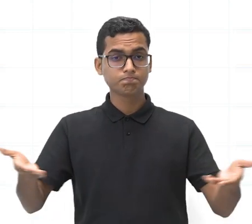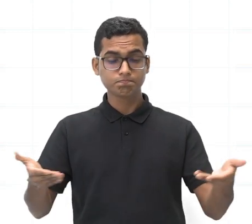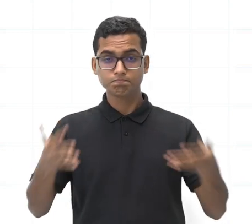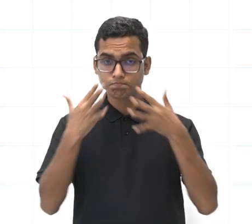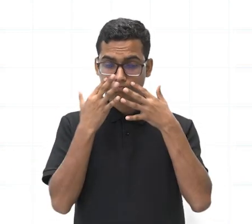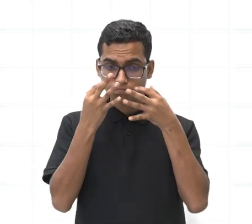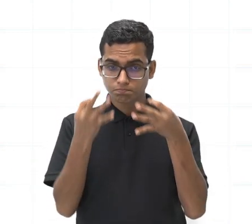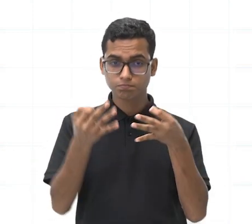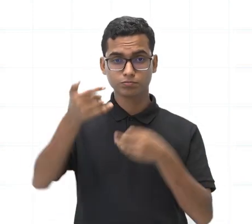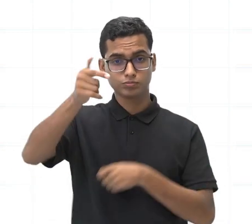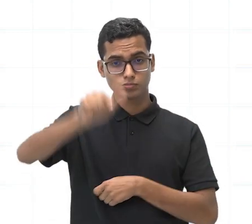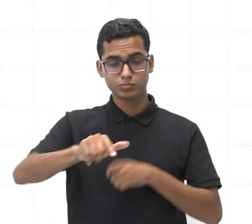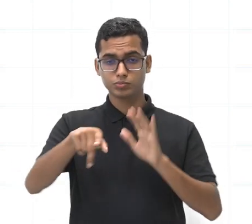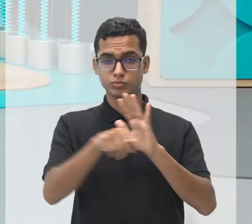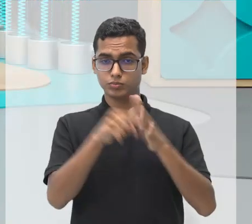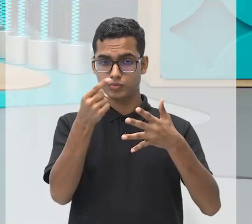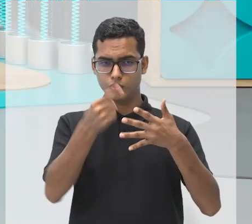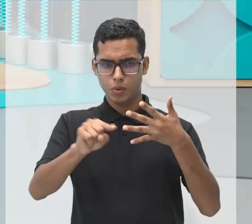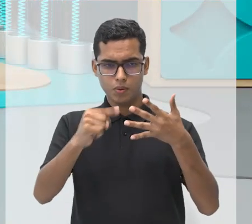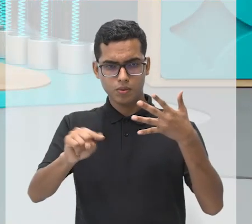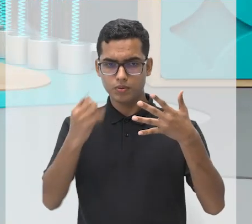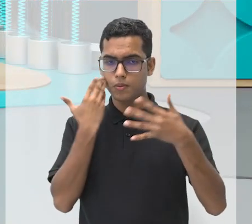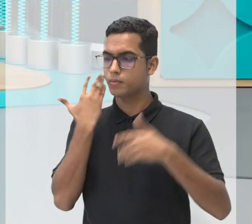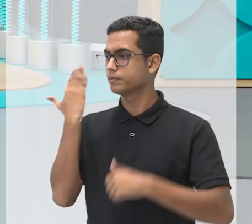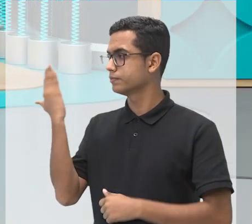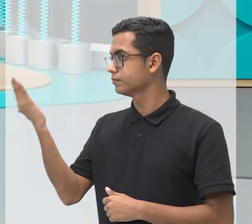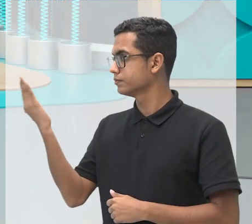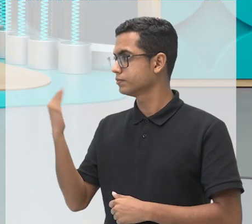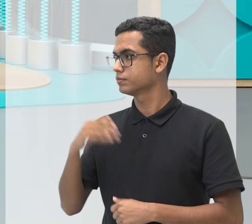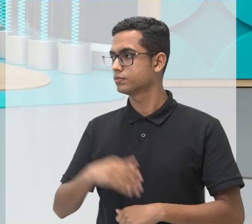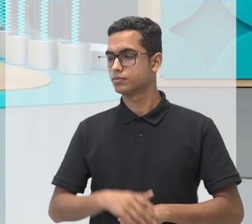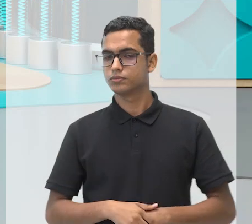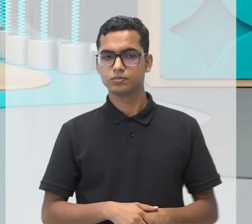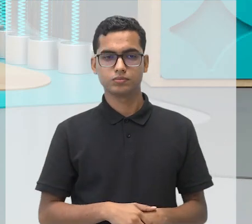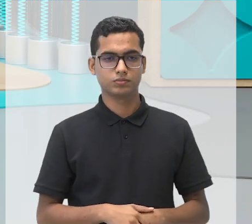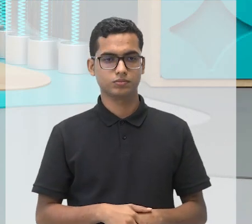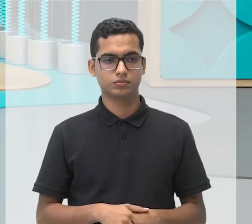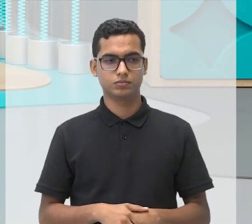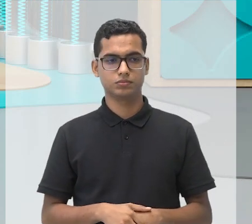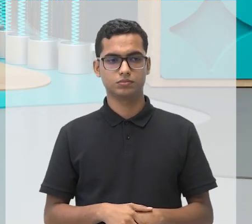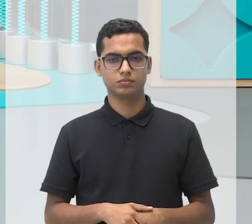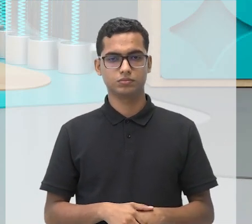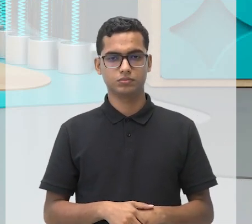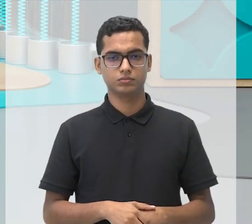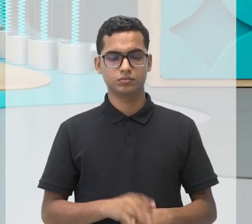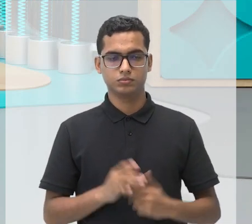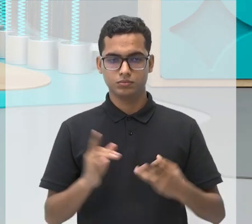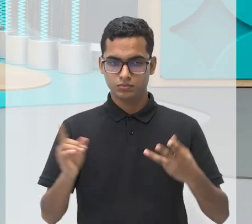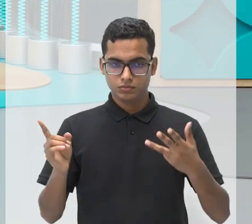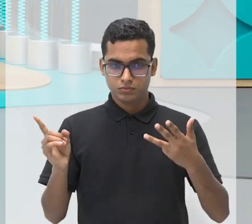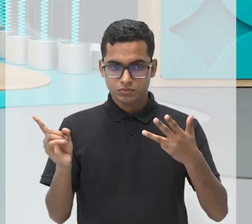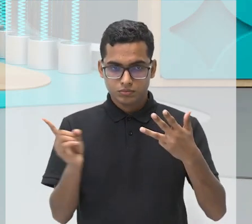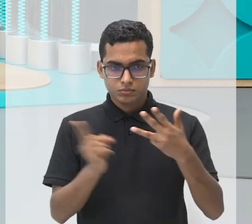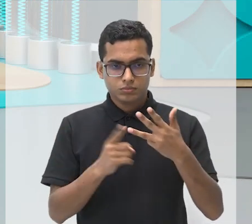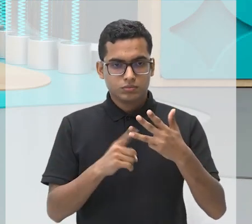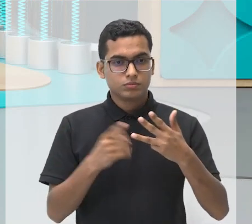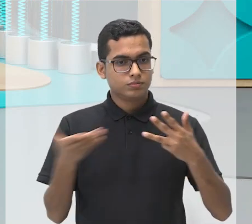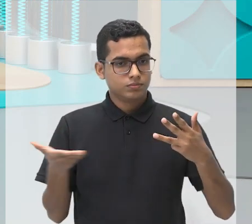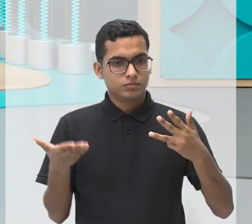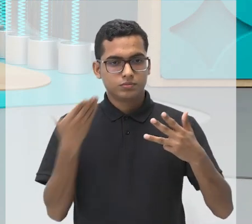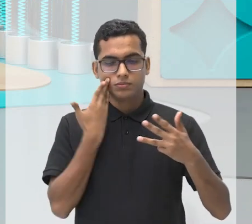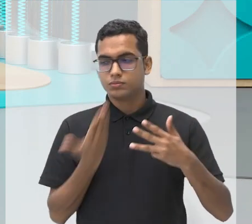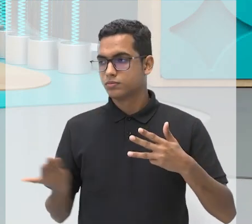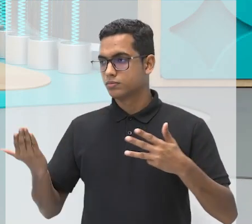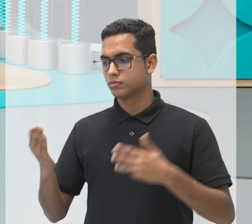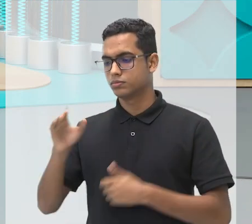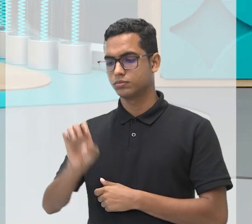chamo novamente o nosso checklist para nós adentrarmos aí a mais uma